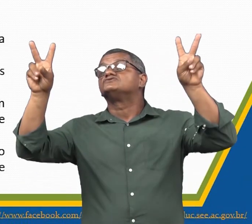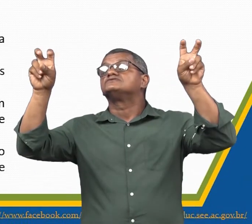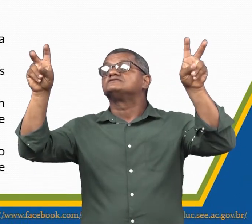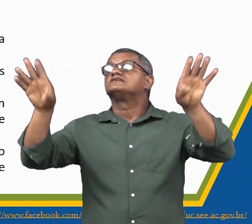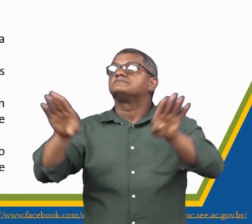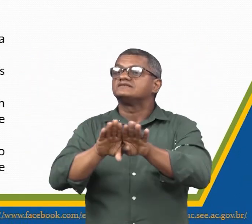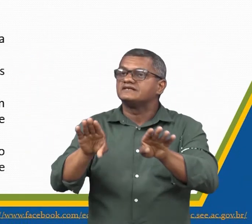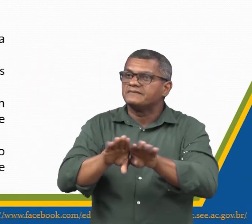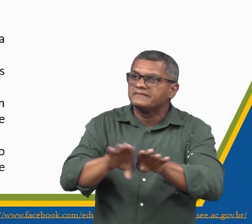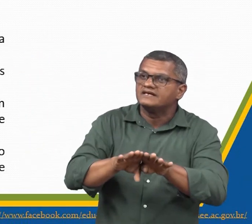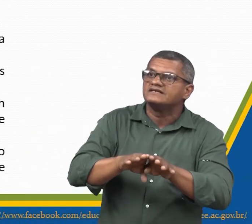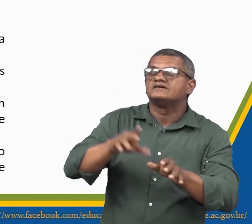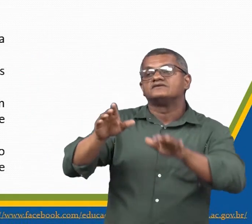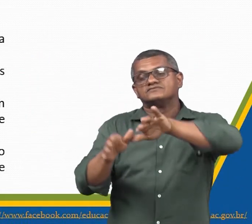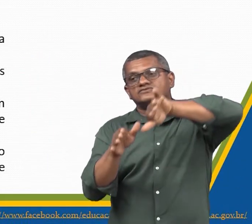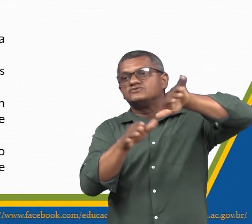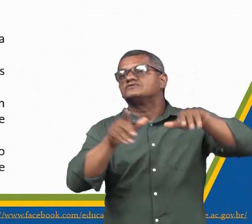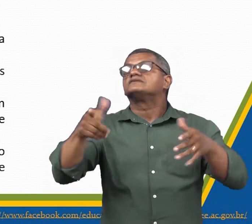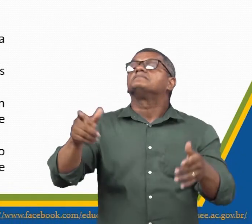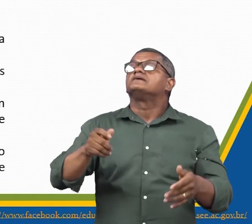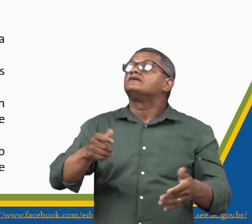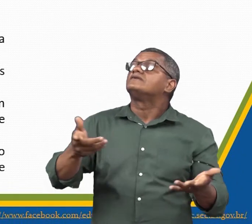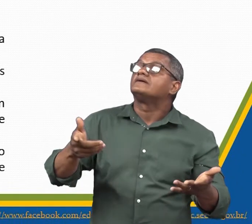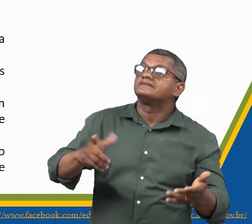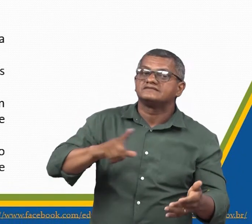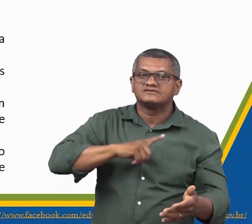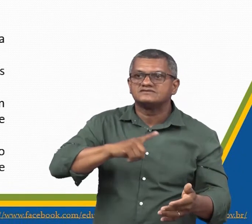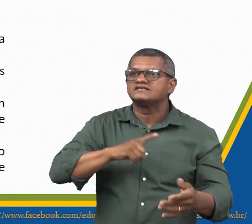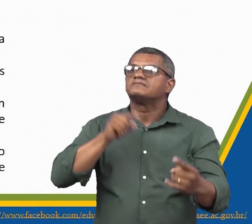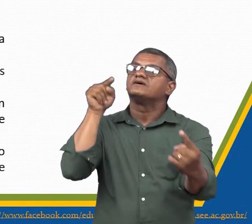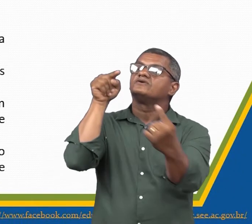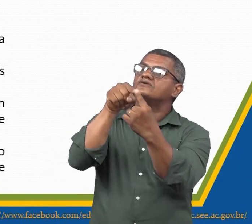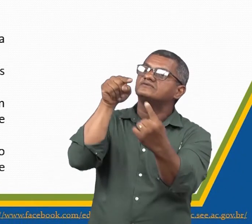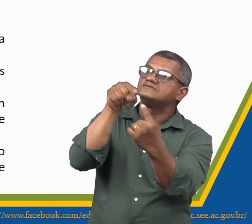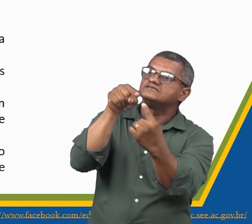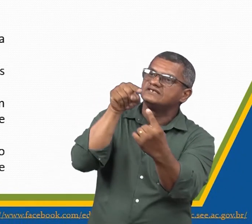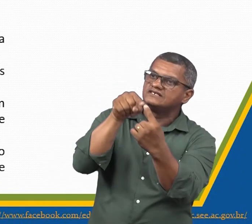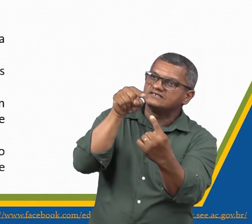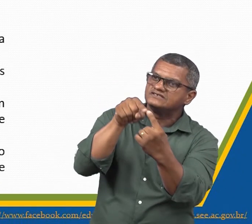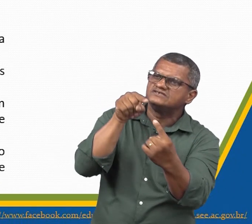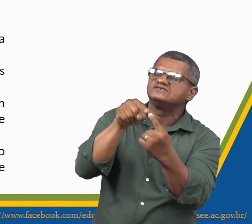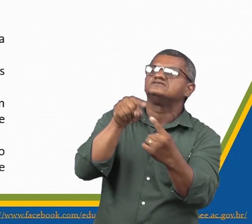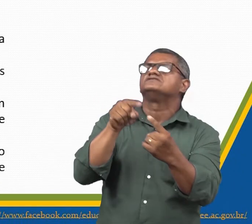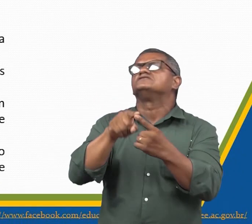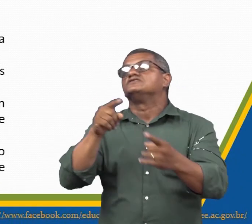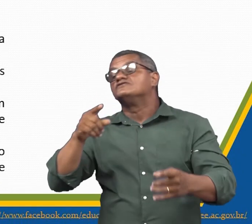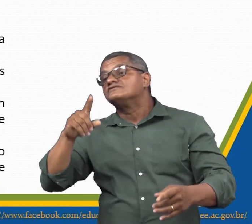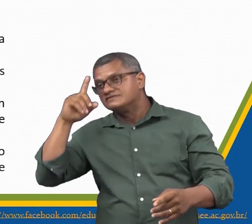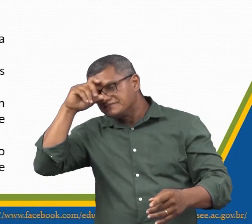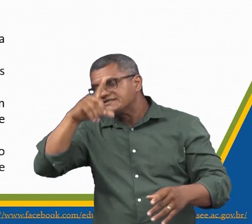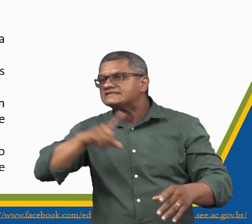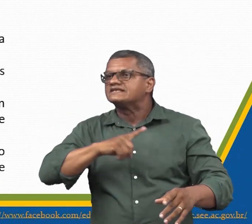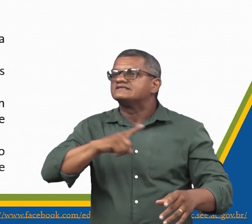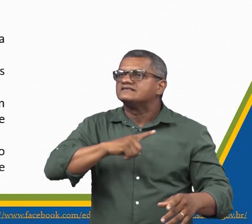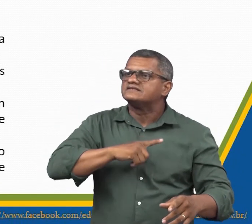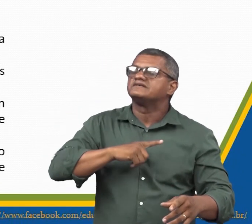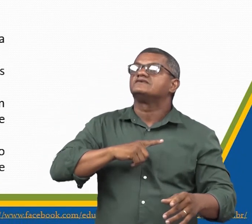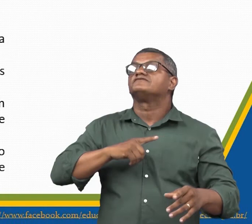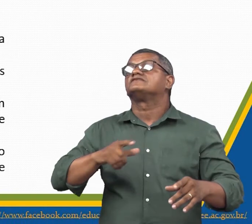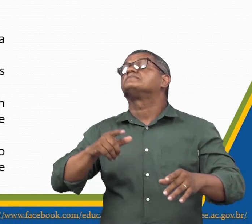de pautas e de sujeitos. Por outro lado, é possível afirmar a existência de objetivos que foram